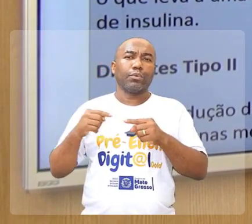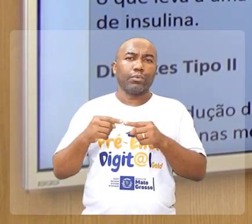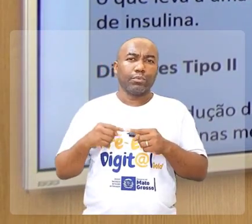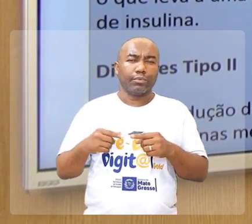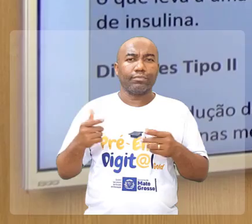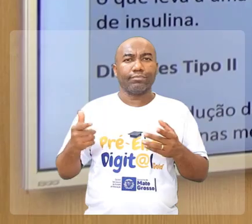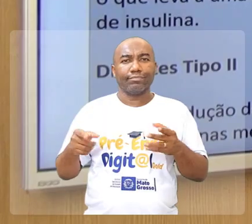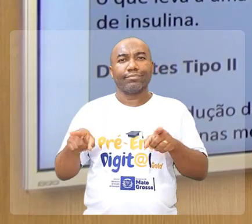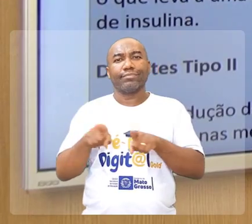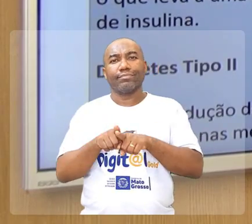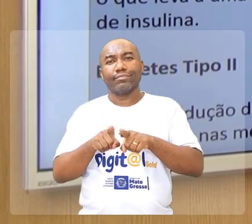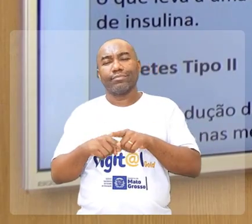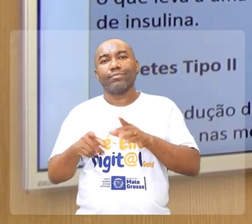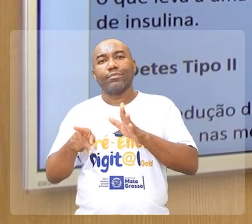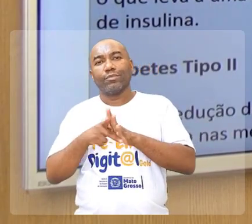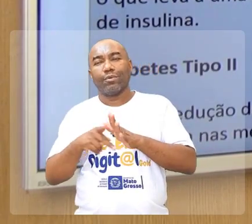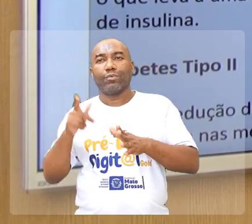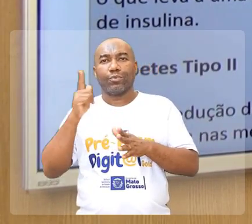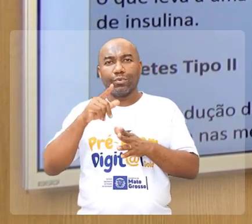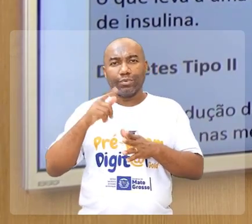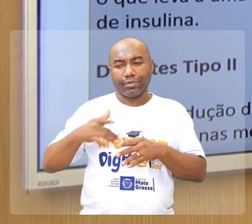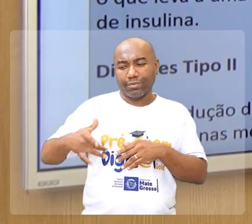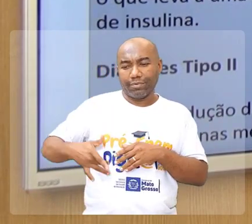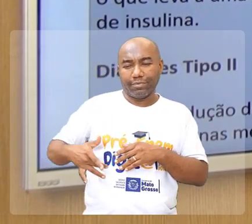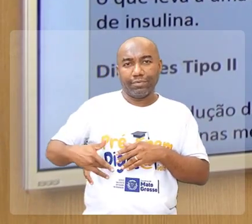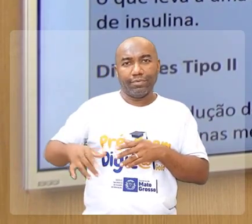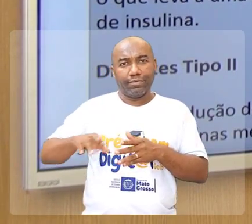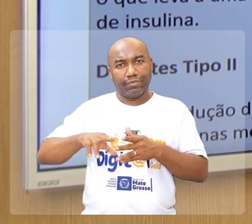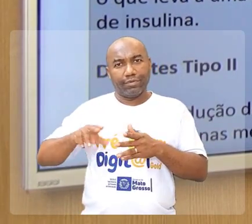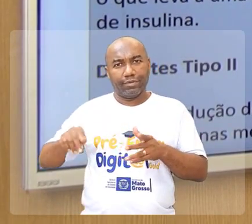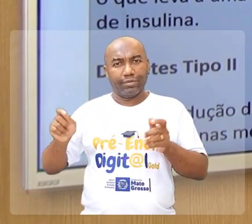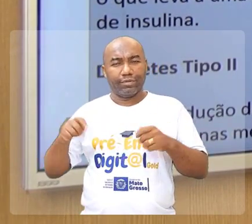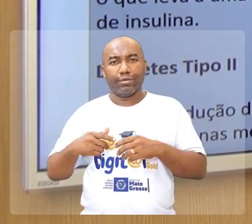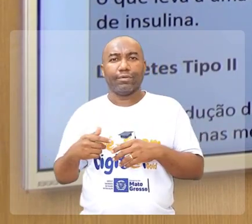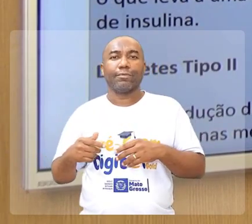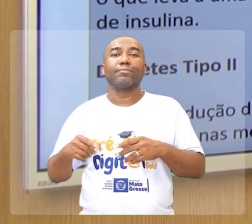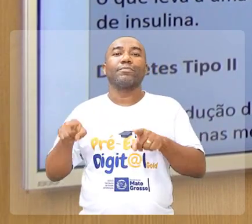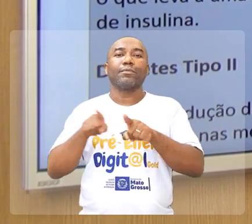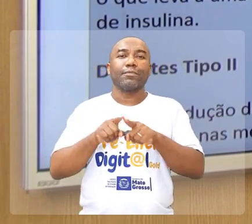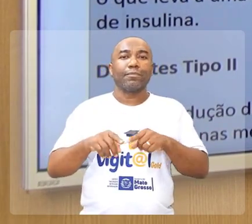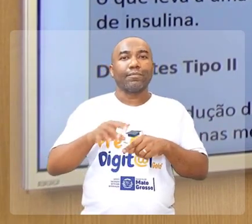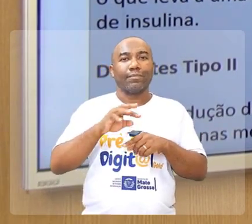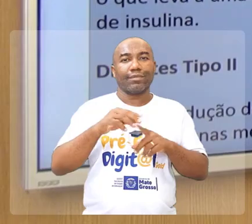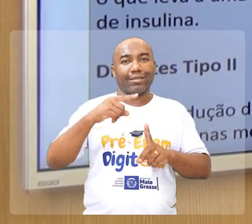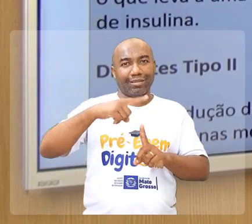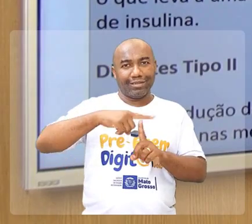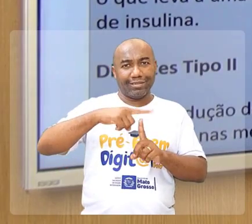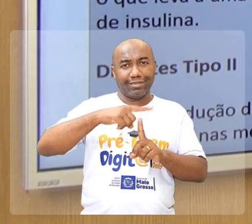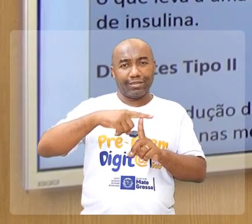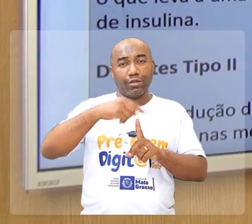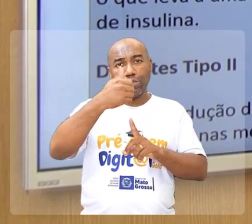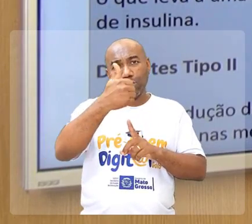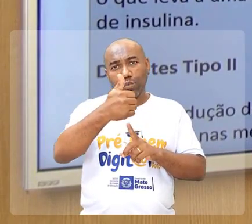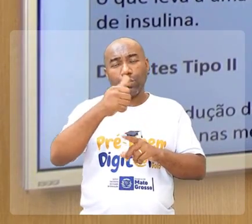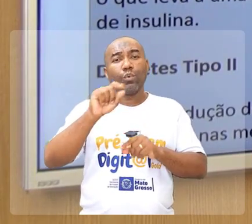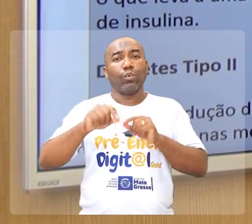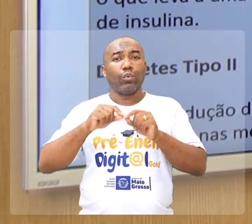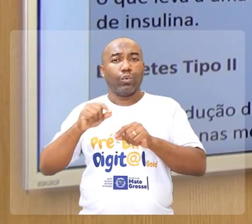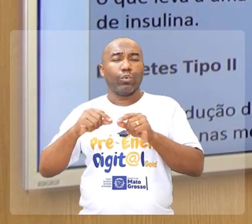já desde o final da infância, começo da adolescência. A diabetes mellitus do tipo 1, ela